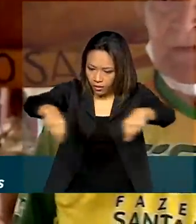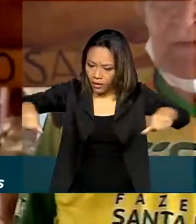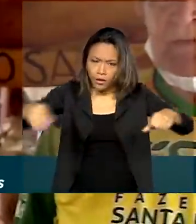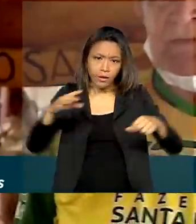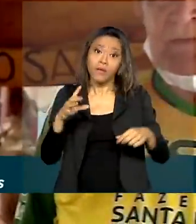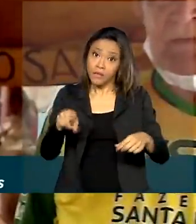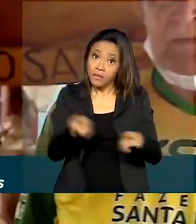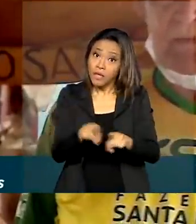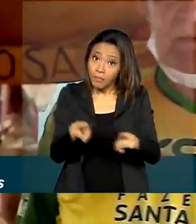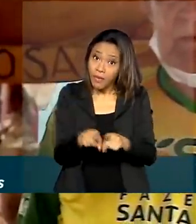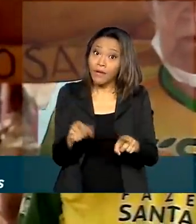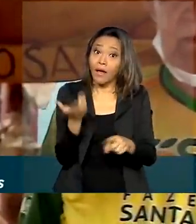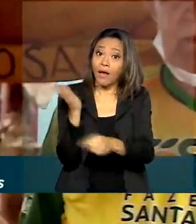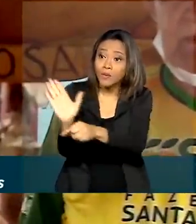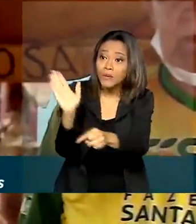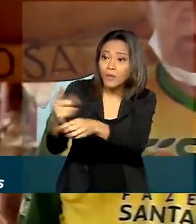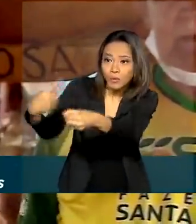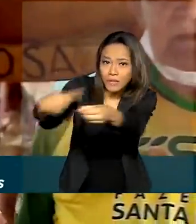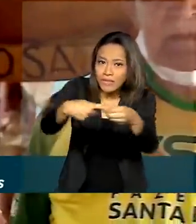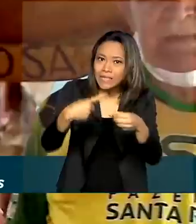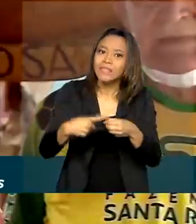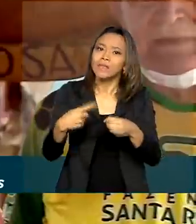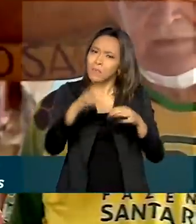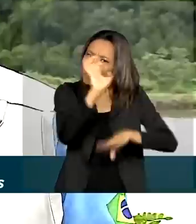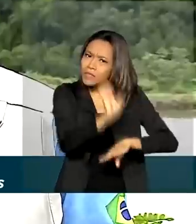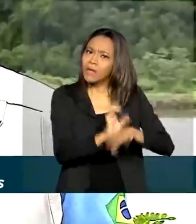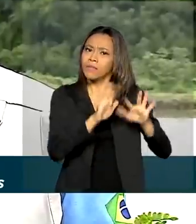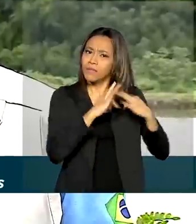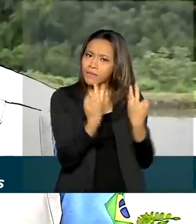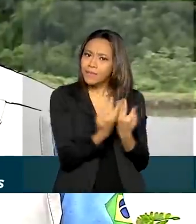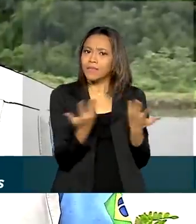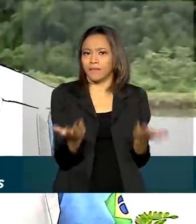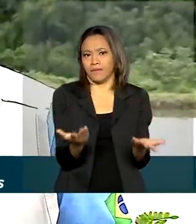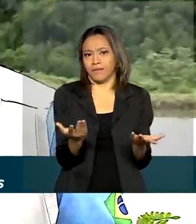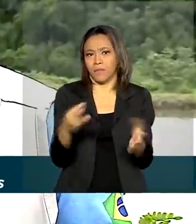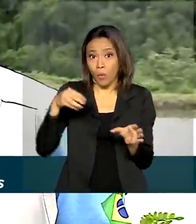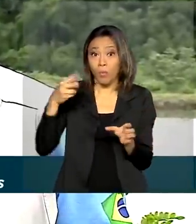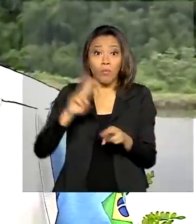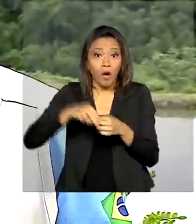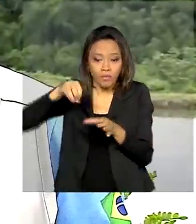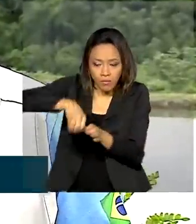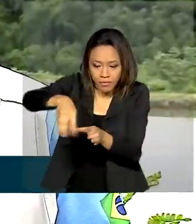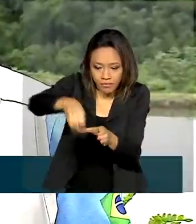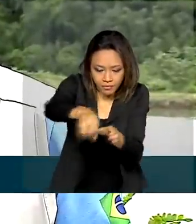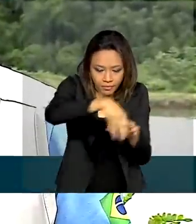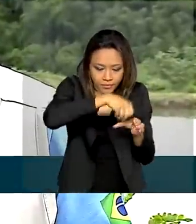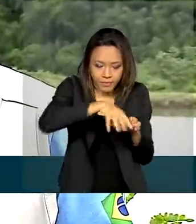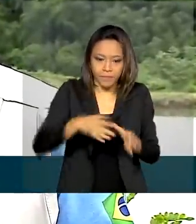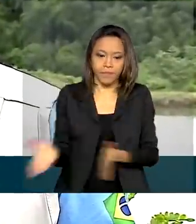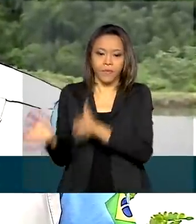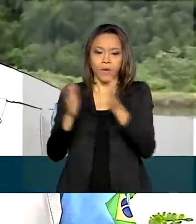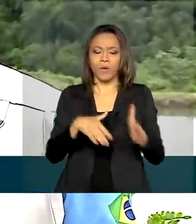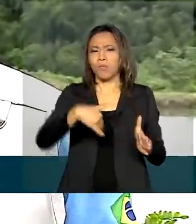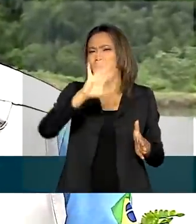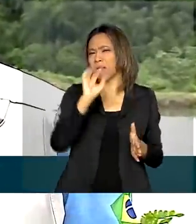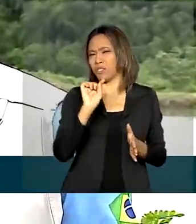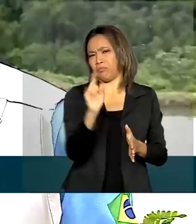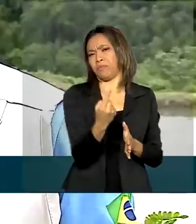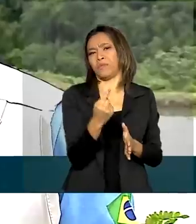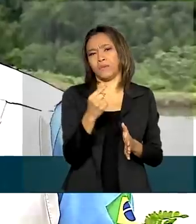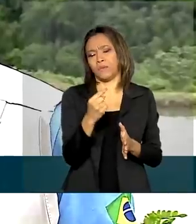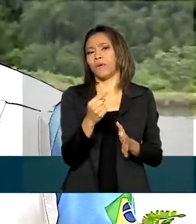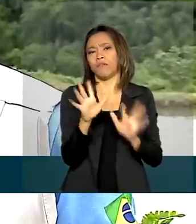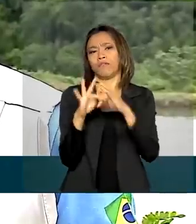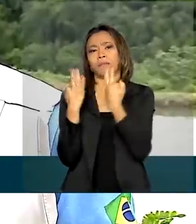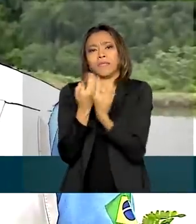para o município, mas também para o estado e para as famílias. Nós temos hoje mais de 500 mil famílias assentadas na Amazônia que não têm